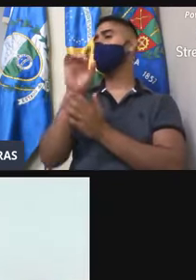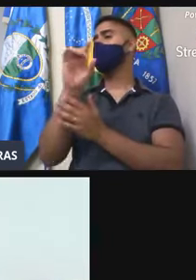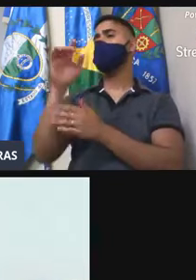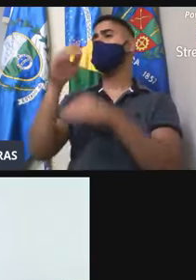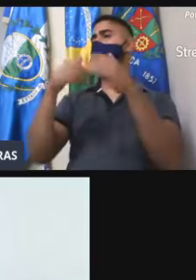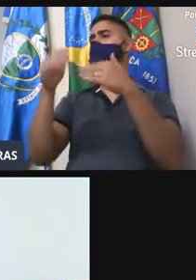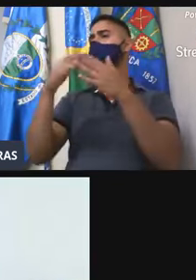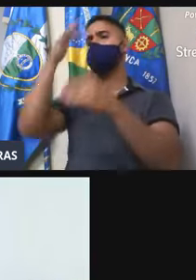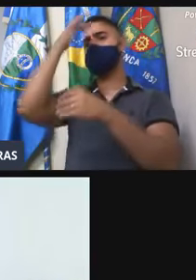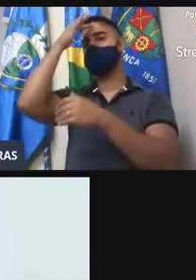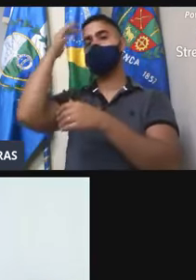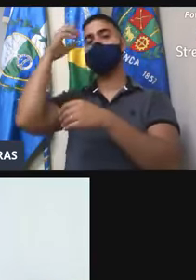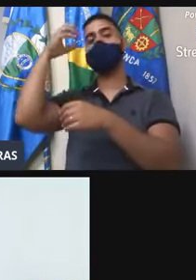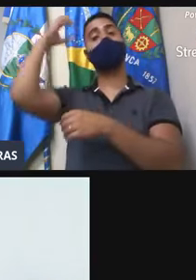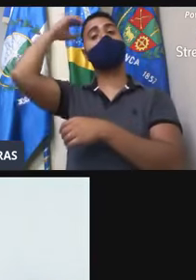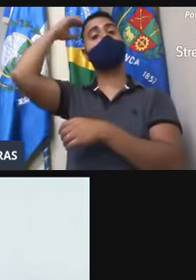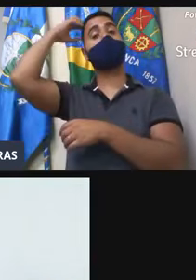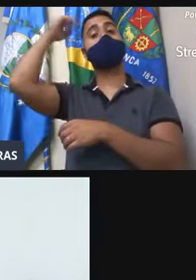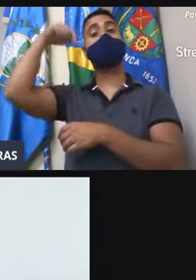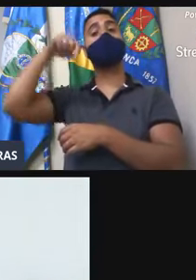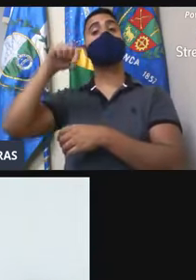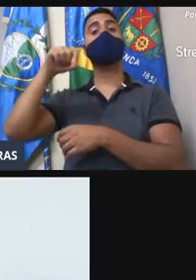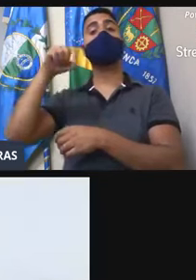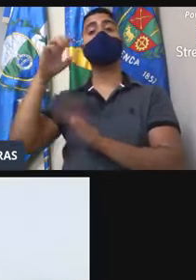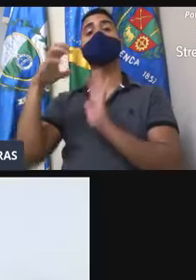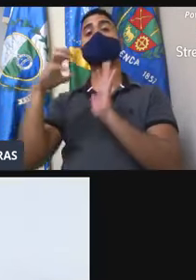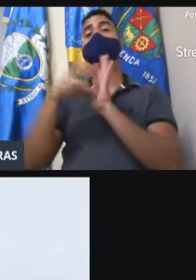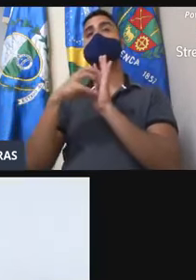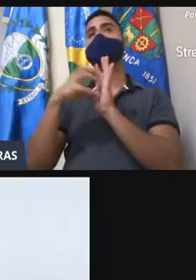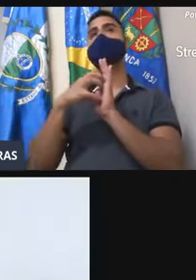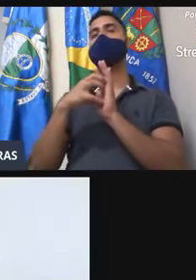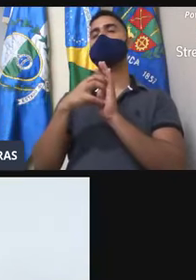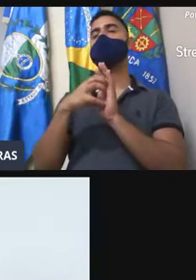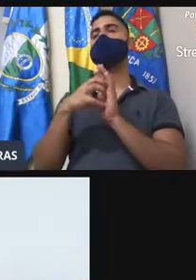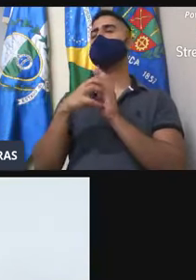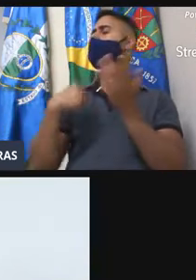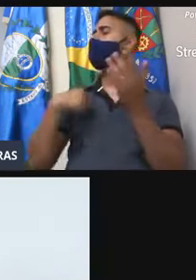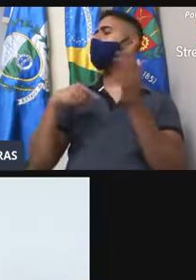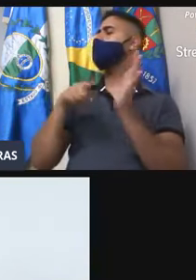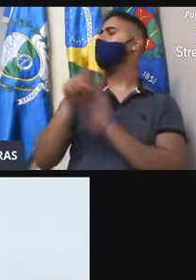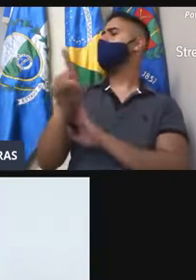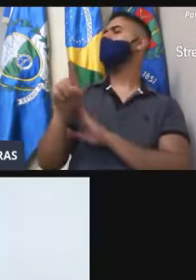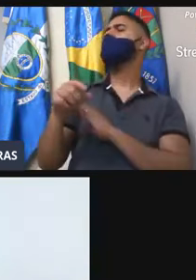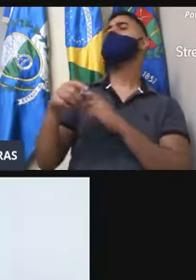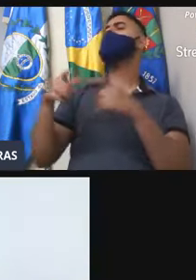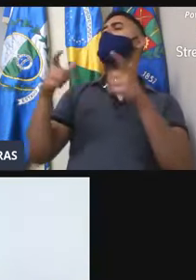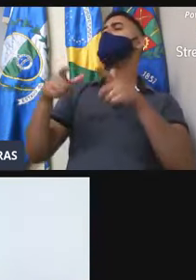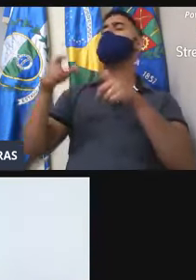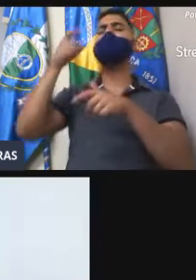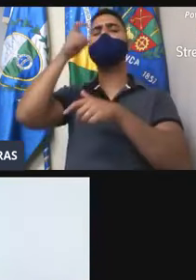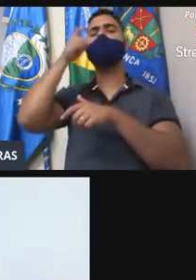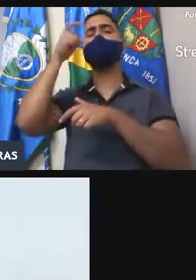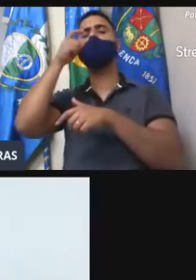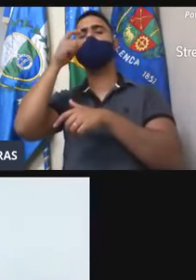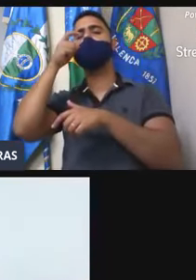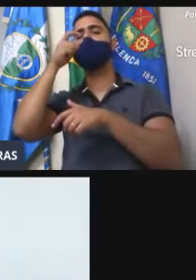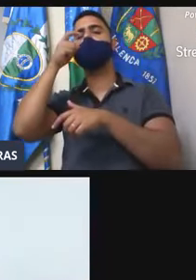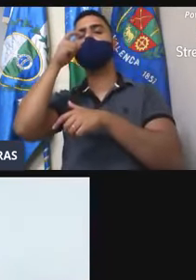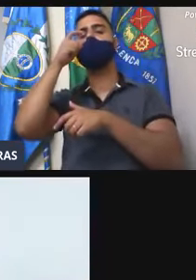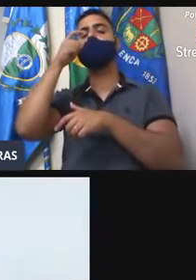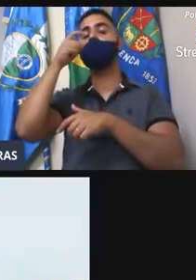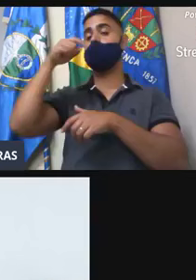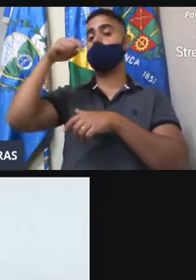E aí eu me pergunto, até onde vai o interesse do empresário que está dentro dessa